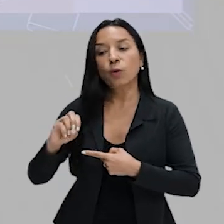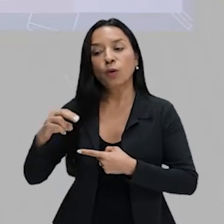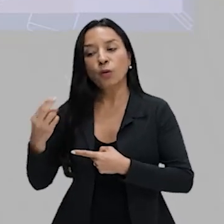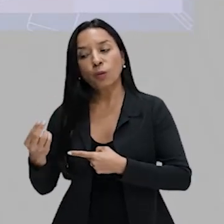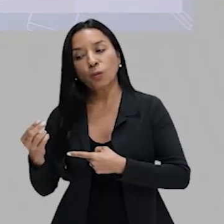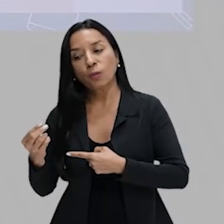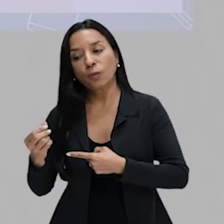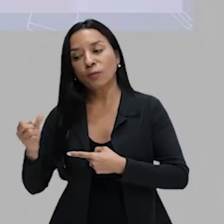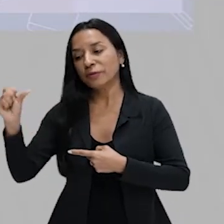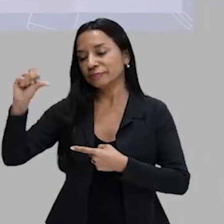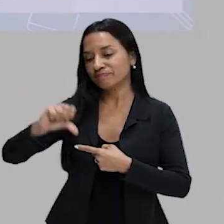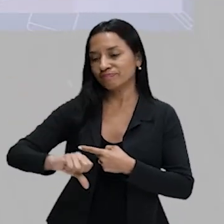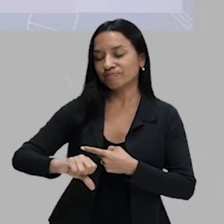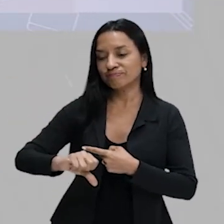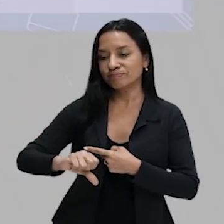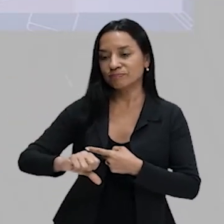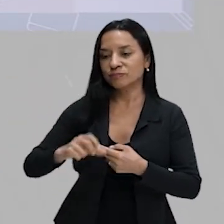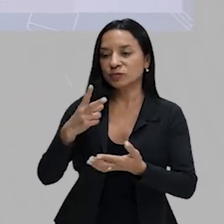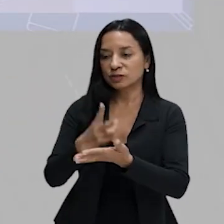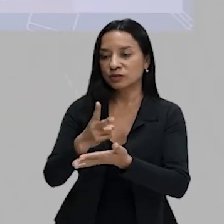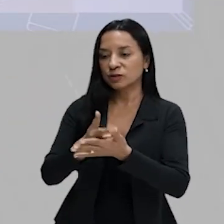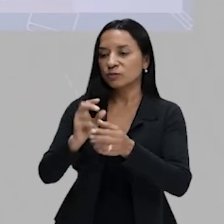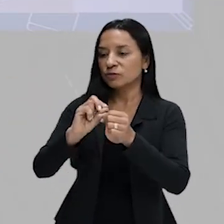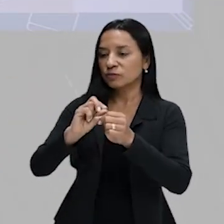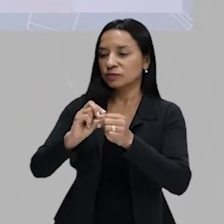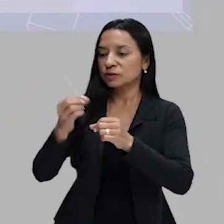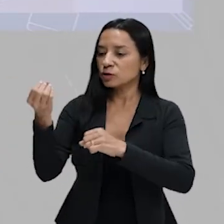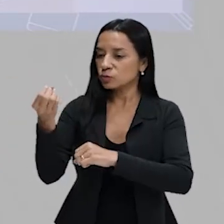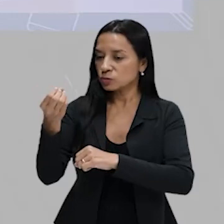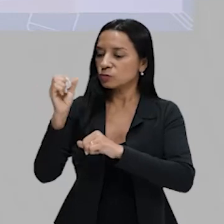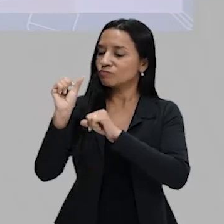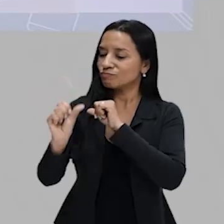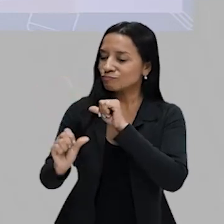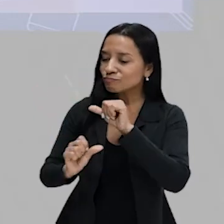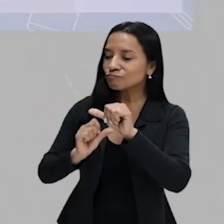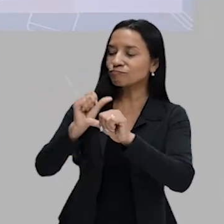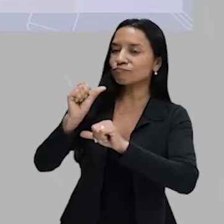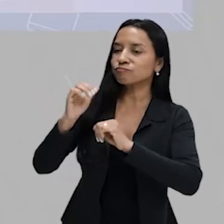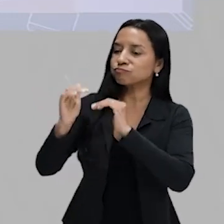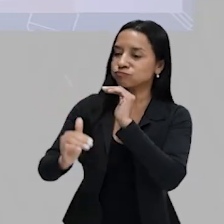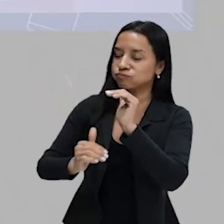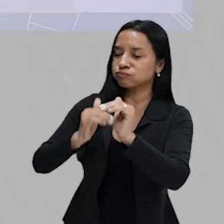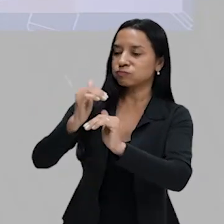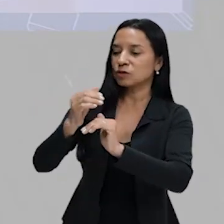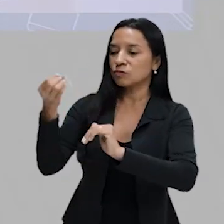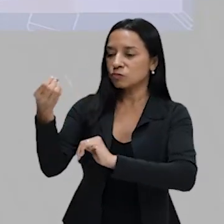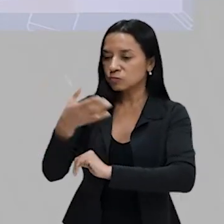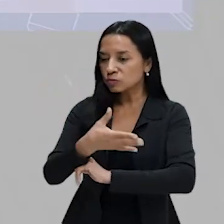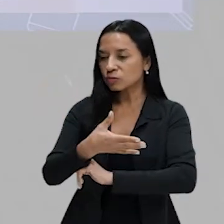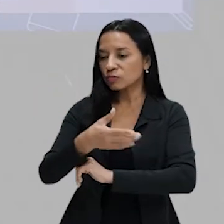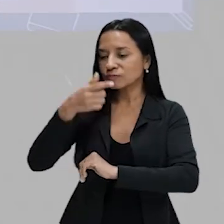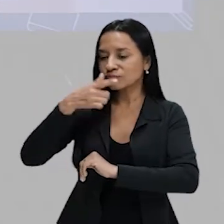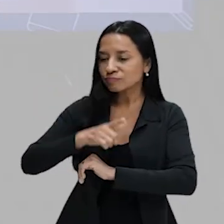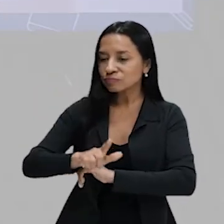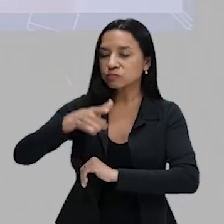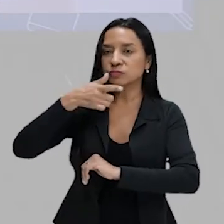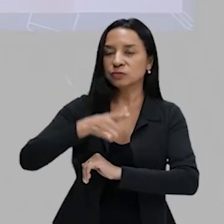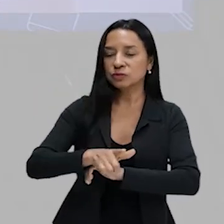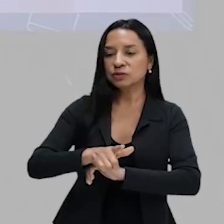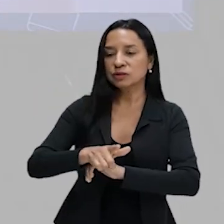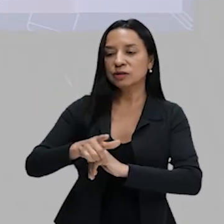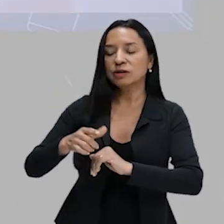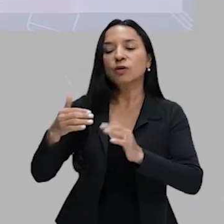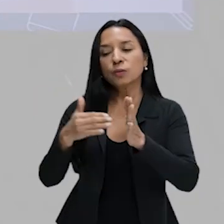ela. E aí você sempre vai fazer novamente experimentos, né, levantar mais dados até você conseguir chegar